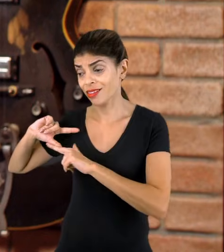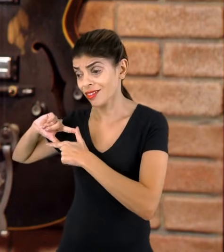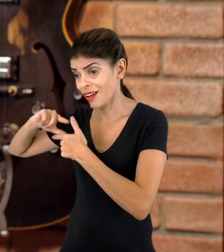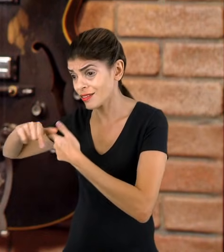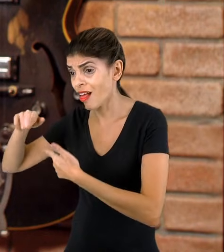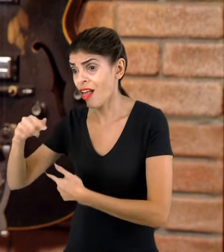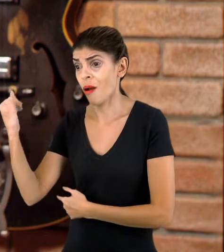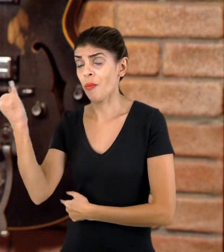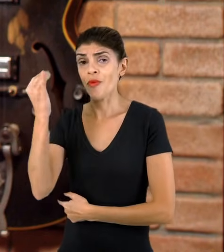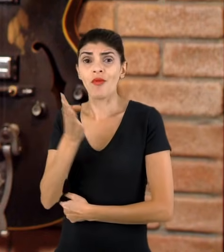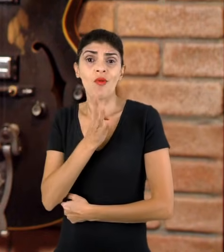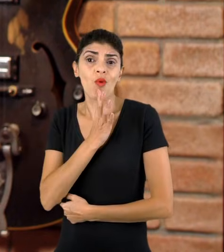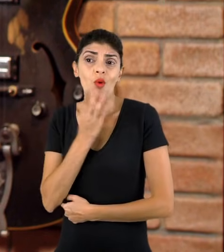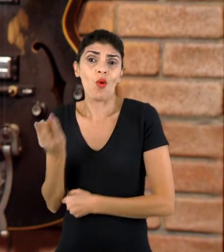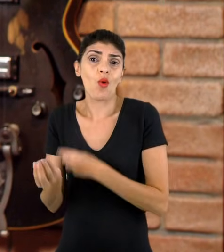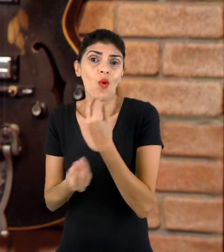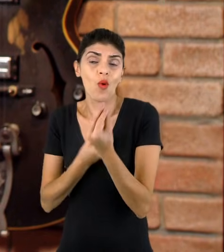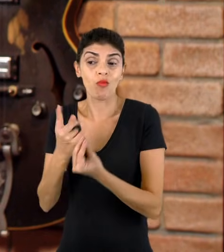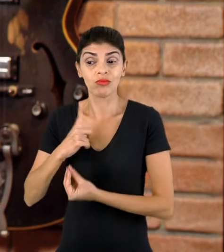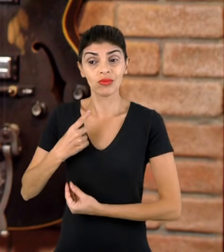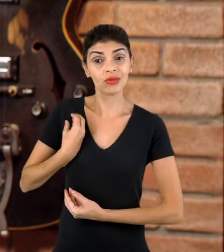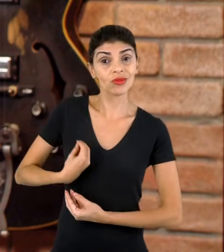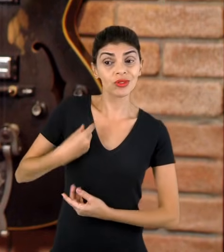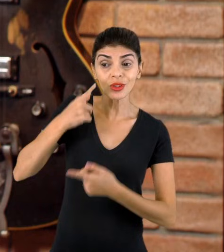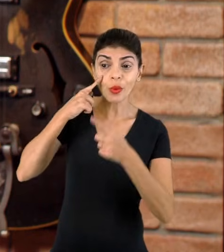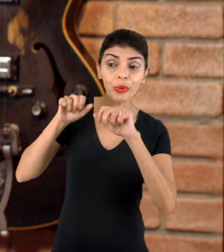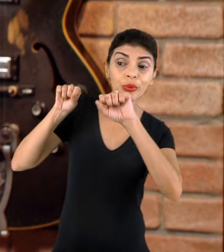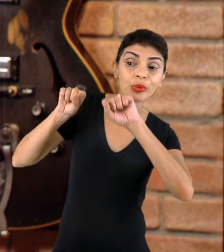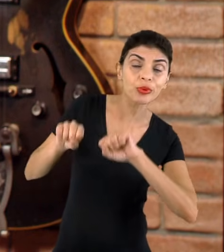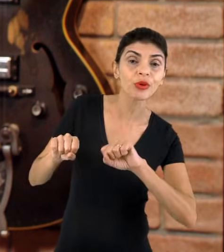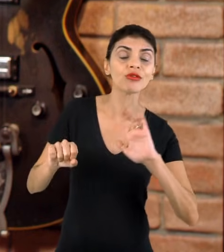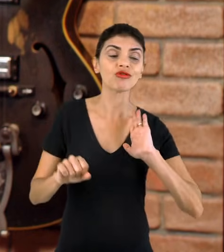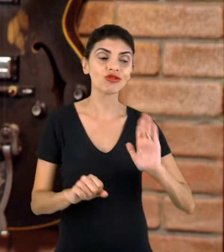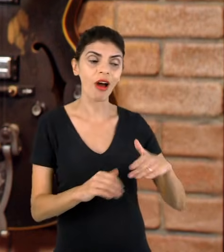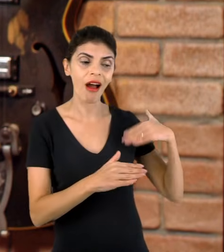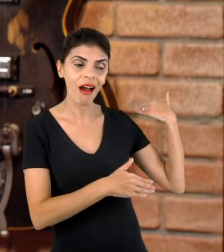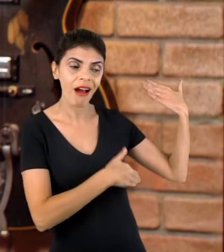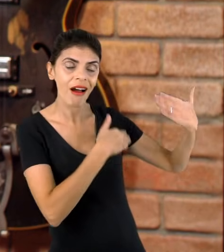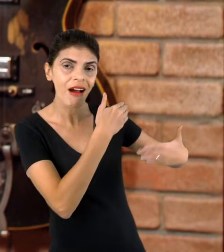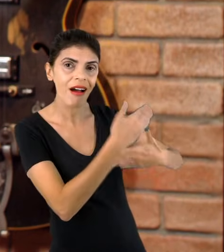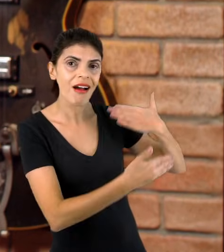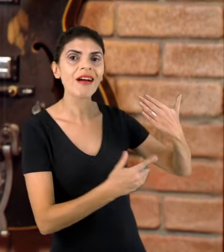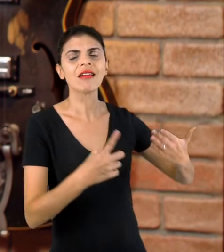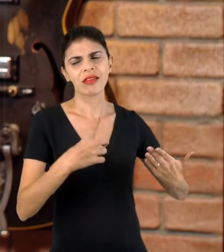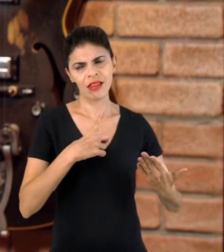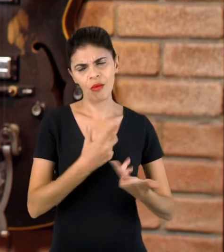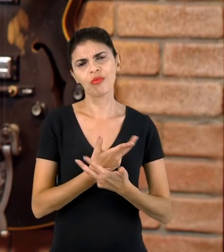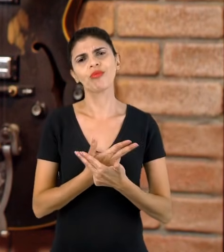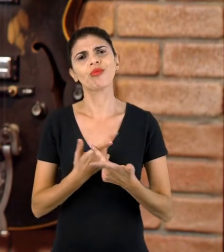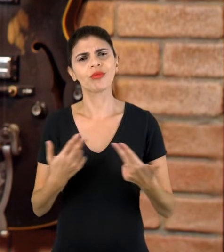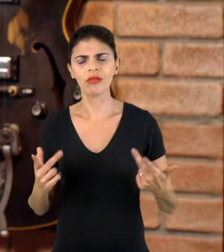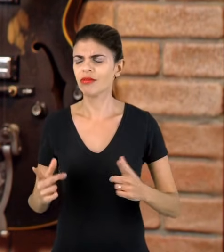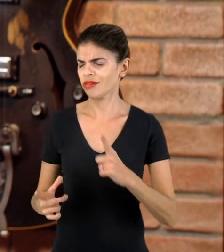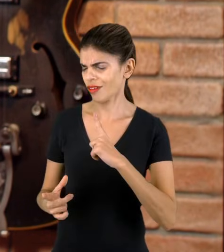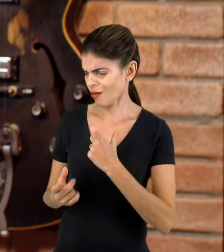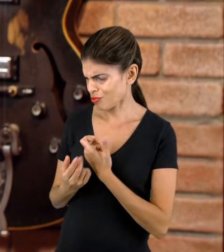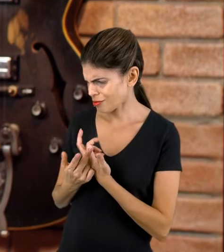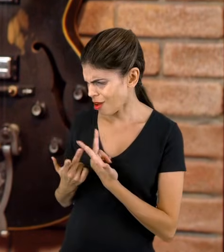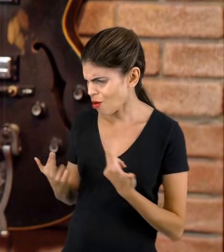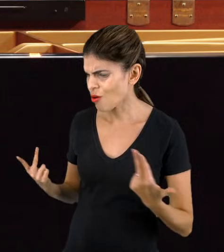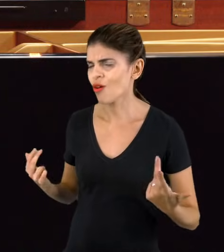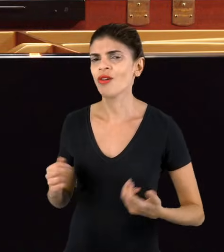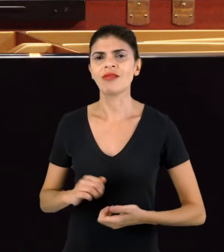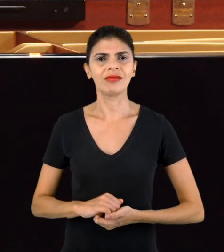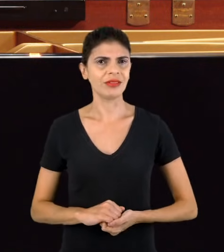tradição uma também, que é importante tradição. você conhecer o que existe, Tudo que né? já veio, Tudo que tudo já. que já foi Porque tem muita montado. coisa, Tem bicho. muita Se for coisa.